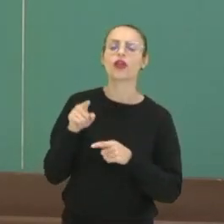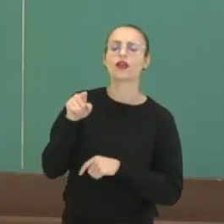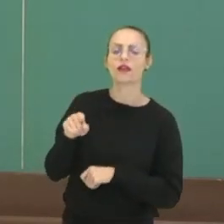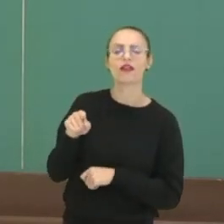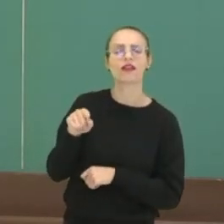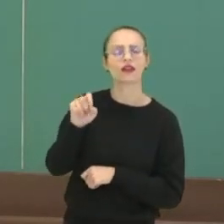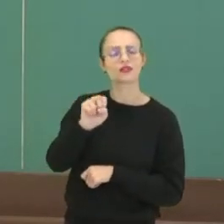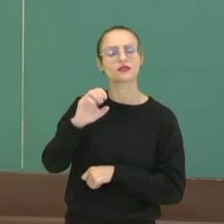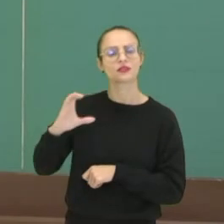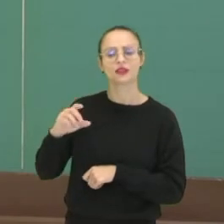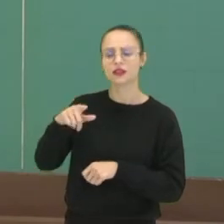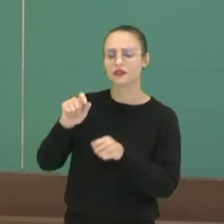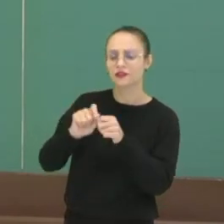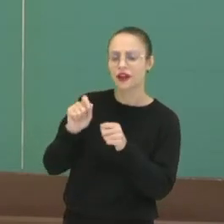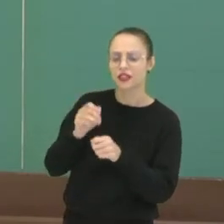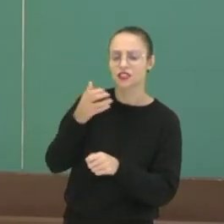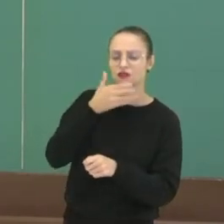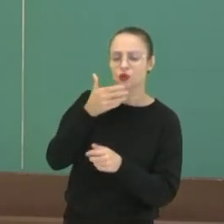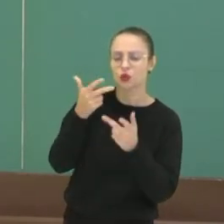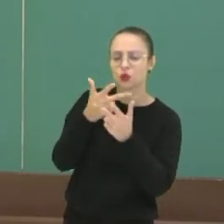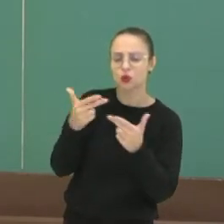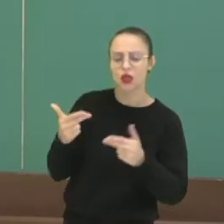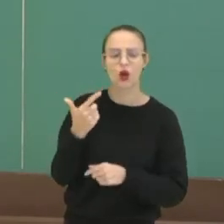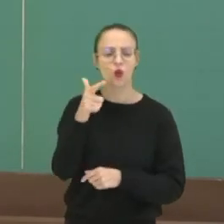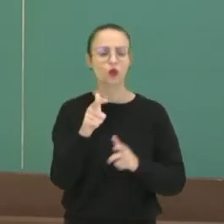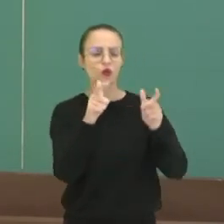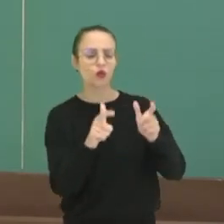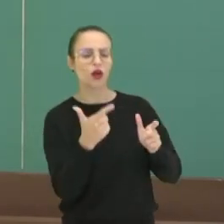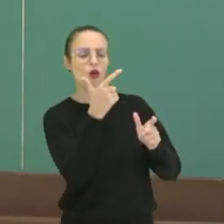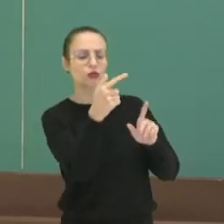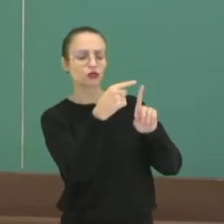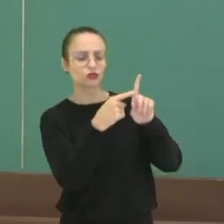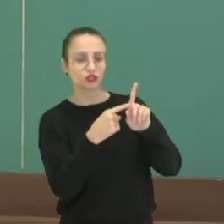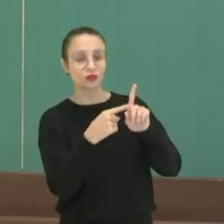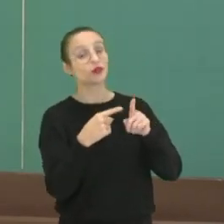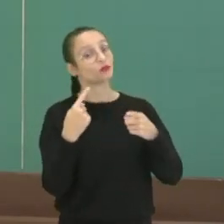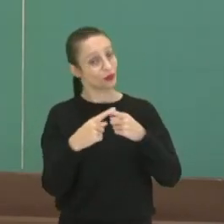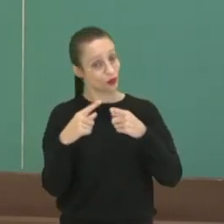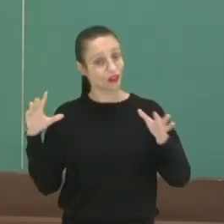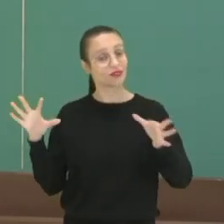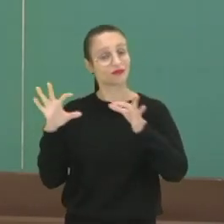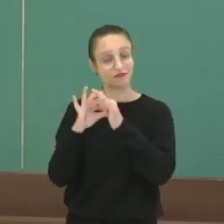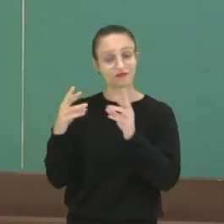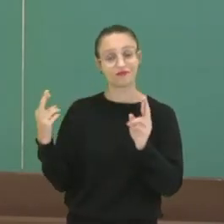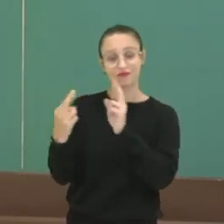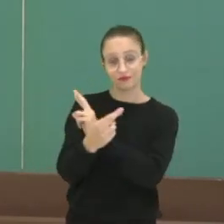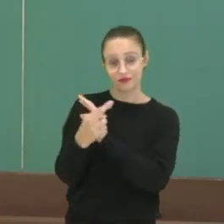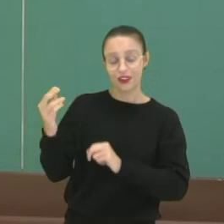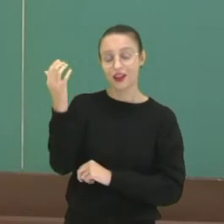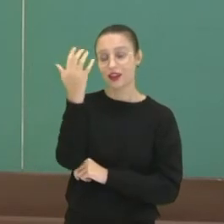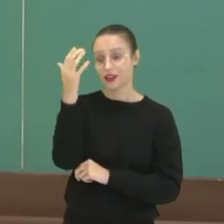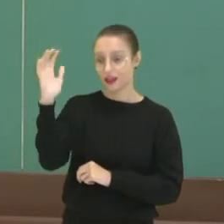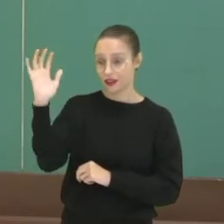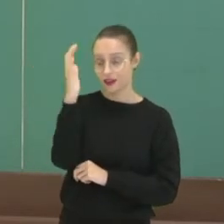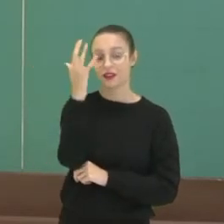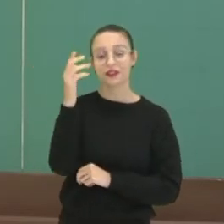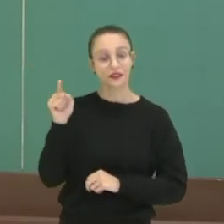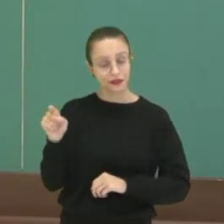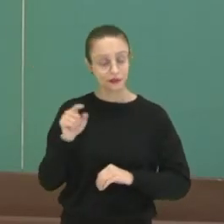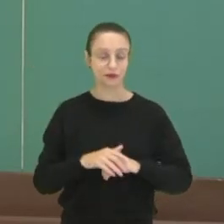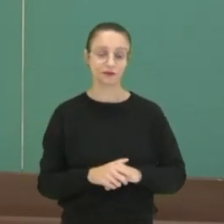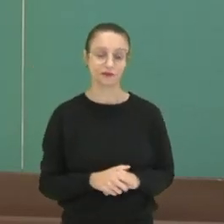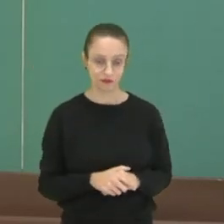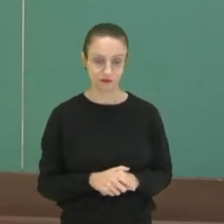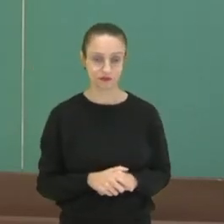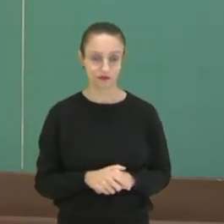de fruta naquele lugar e em outro lugar tem que ser outro, porque está diretamente relacionado com o tipo de